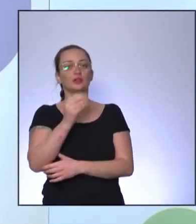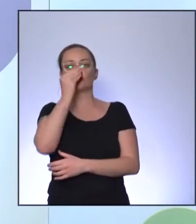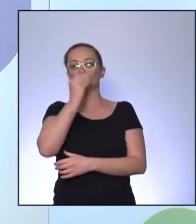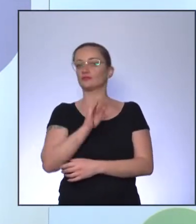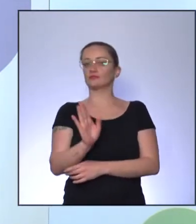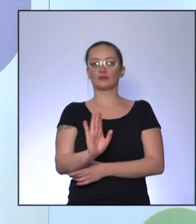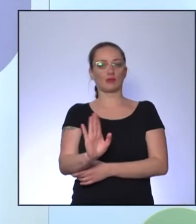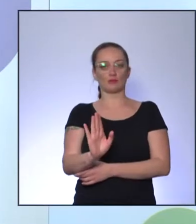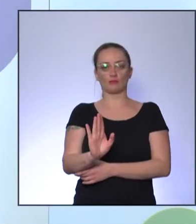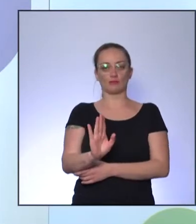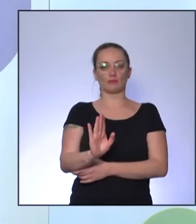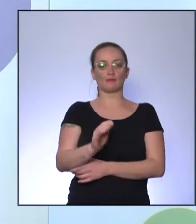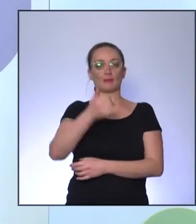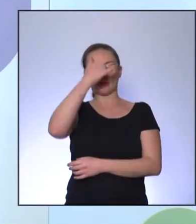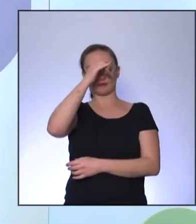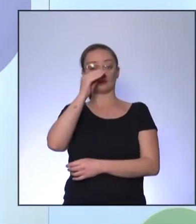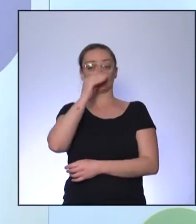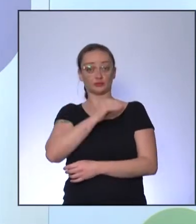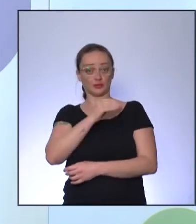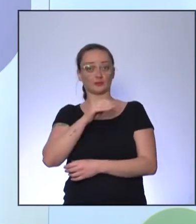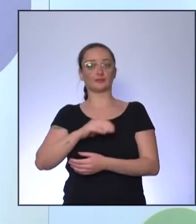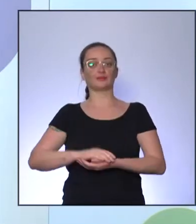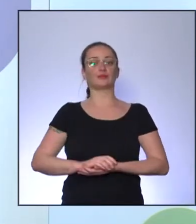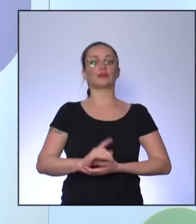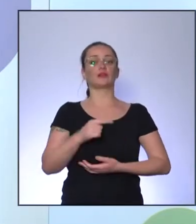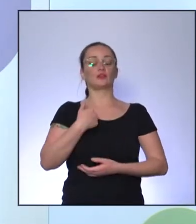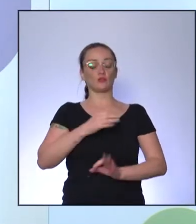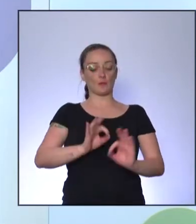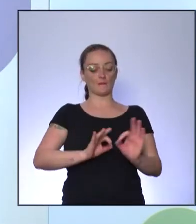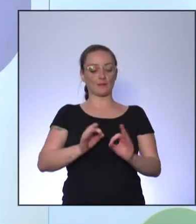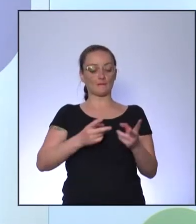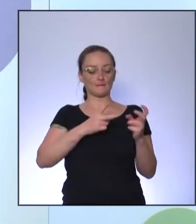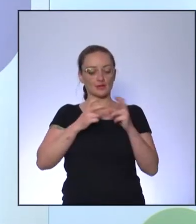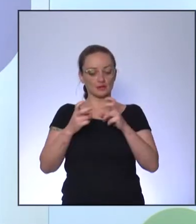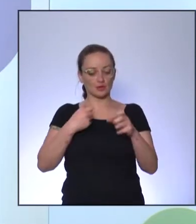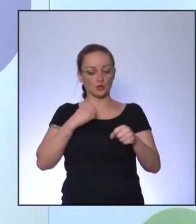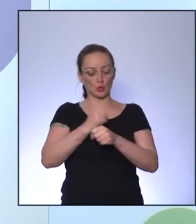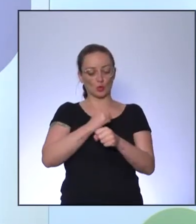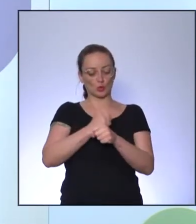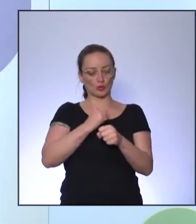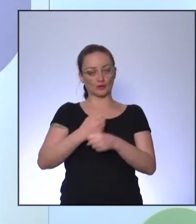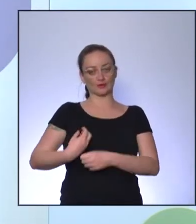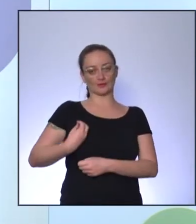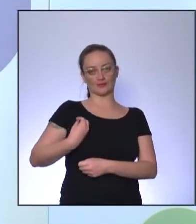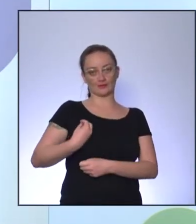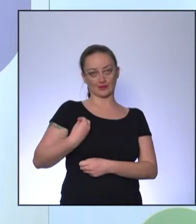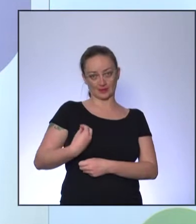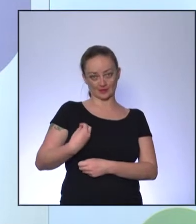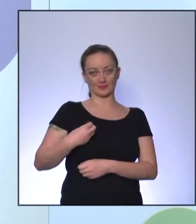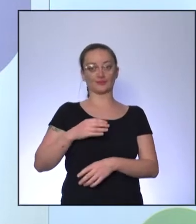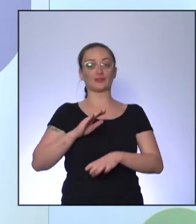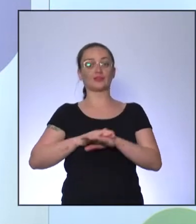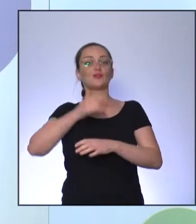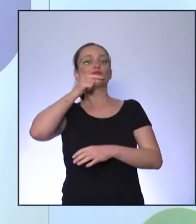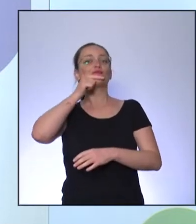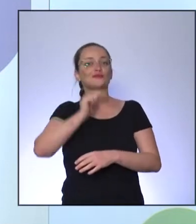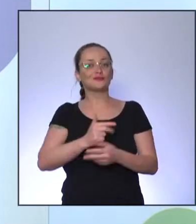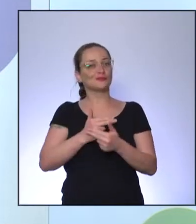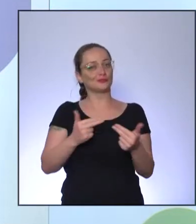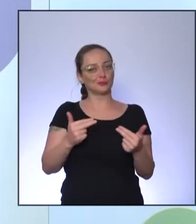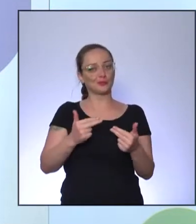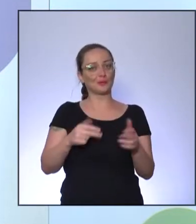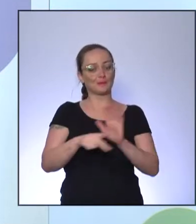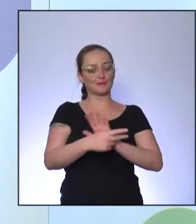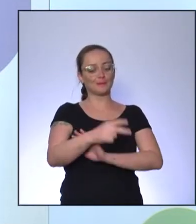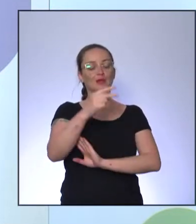desistir da questão do que a gente anda planejando para construir o nosso projeto de vida, para conseguir algumas coisas de